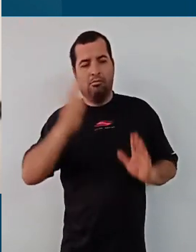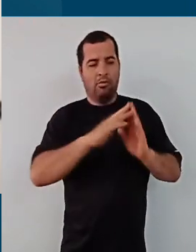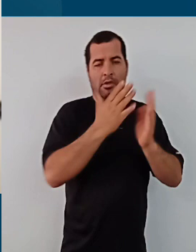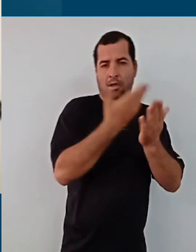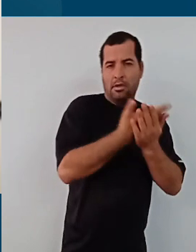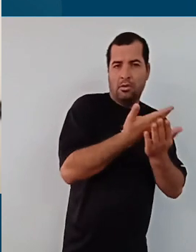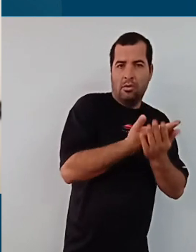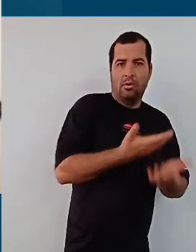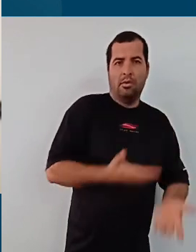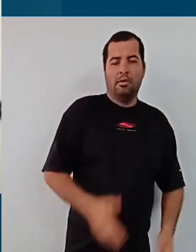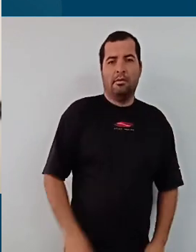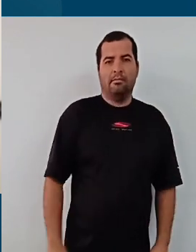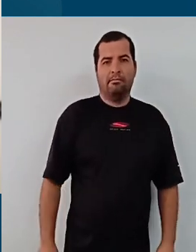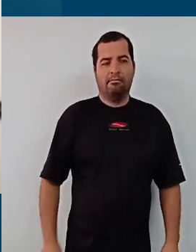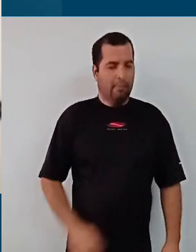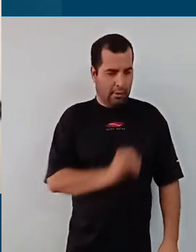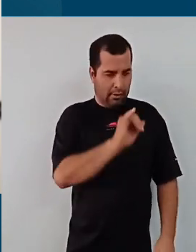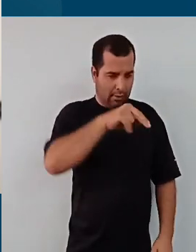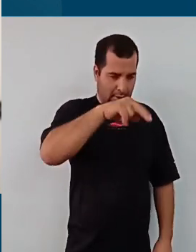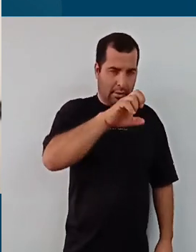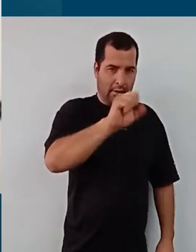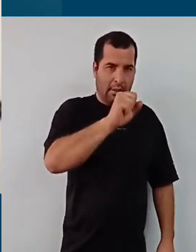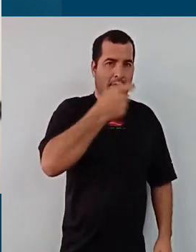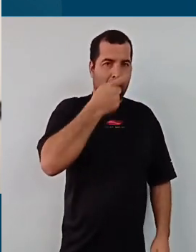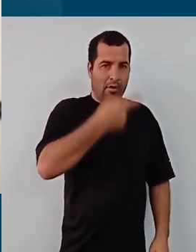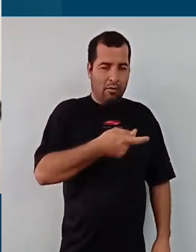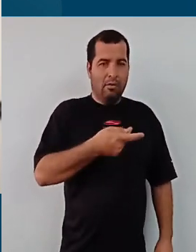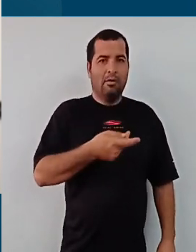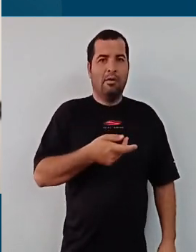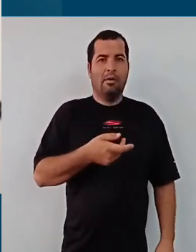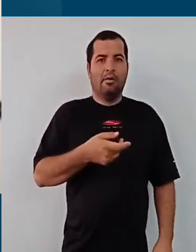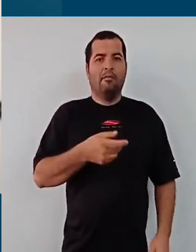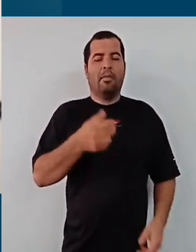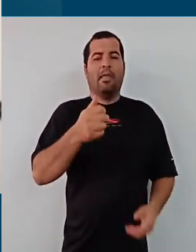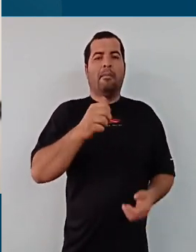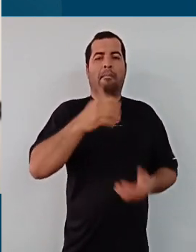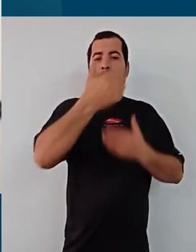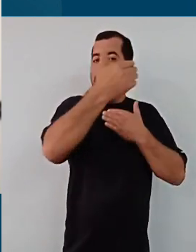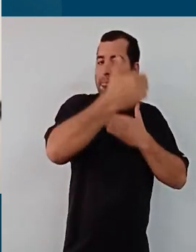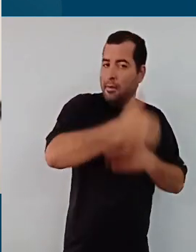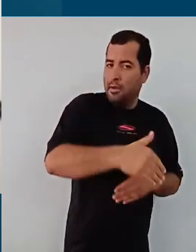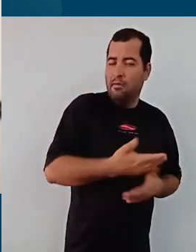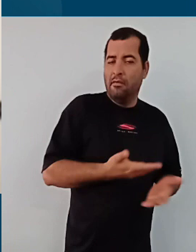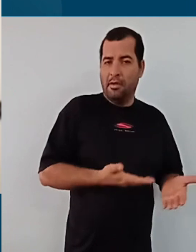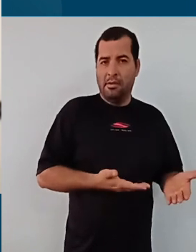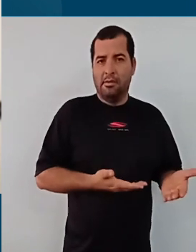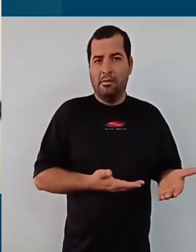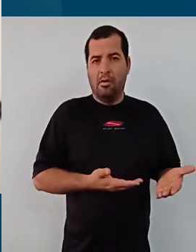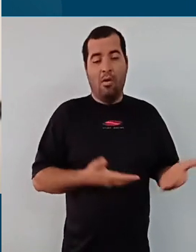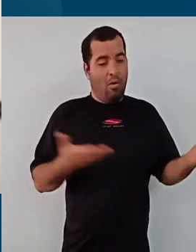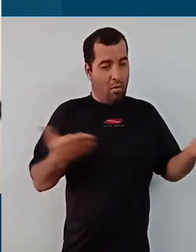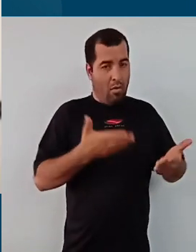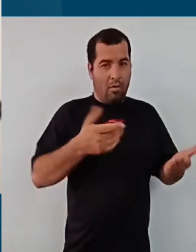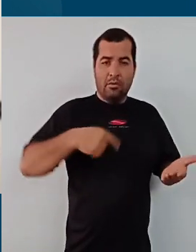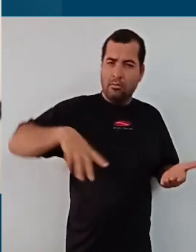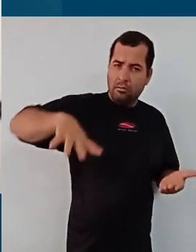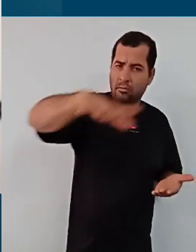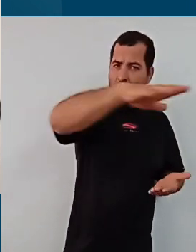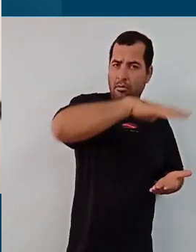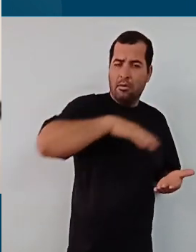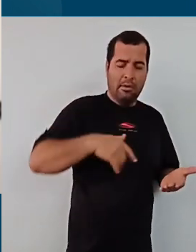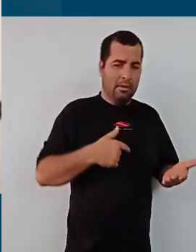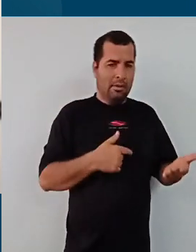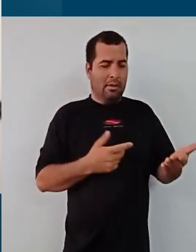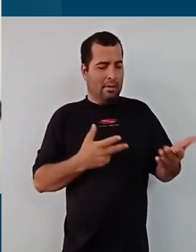A Inês colocou em várias passagens a questão da avaliação, né? Nós todos hoje estamos diante desse